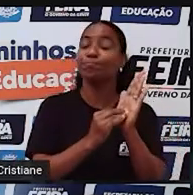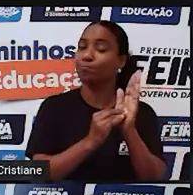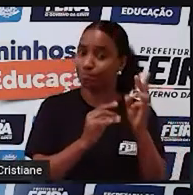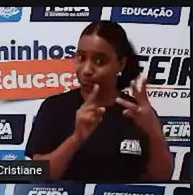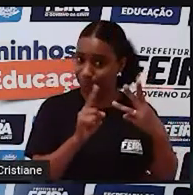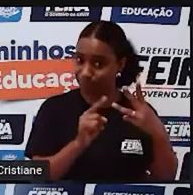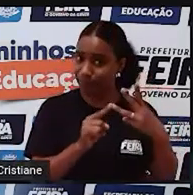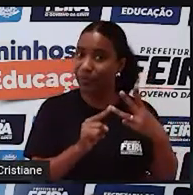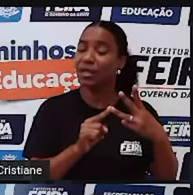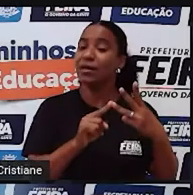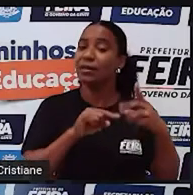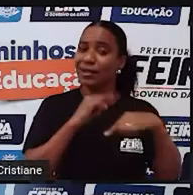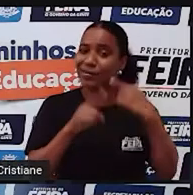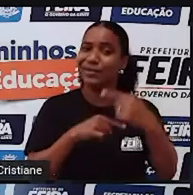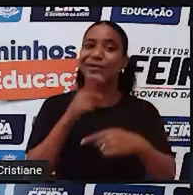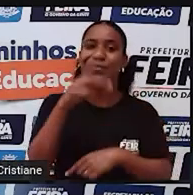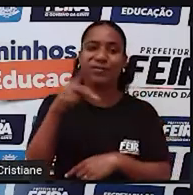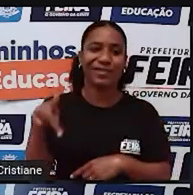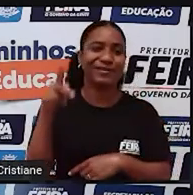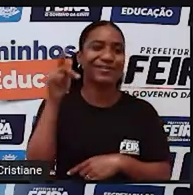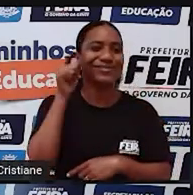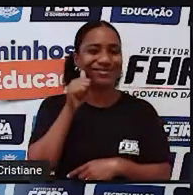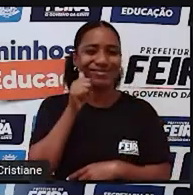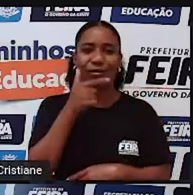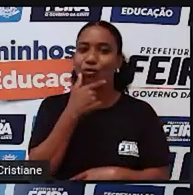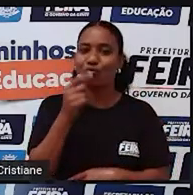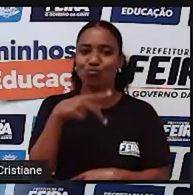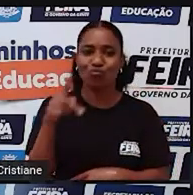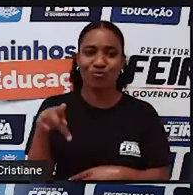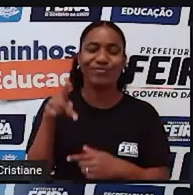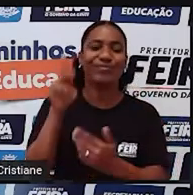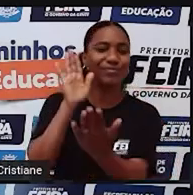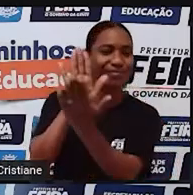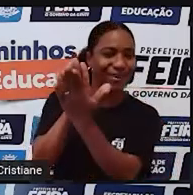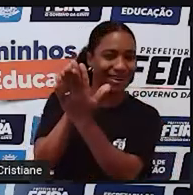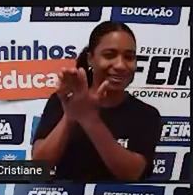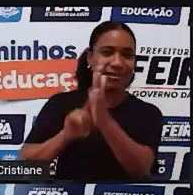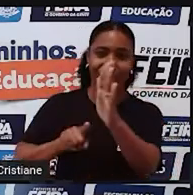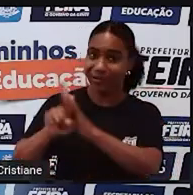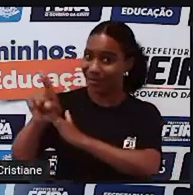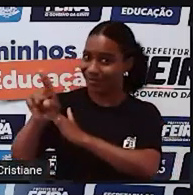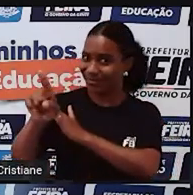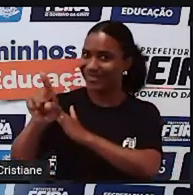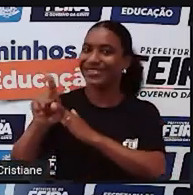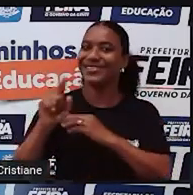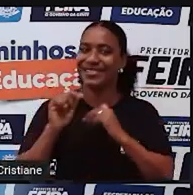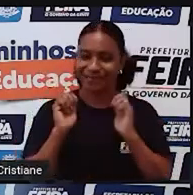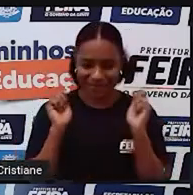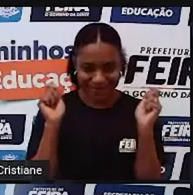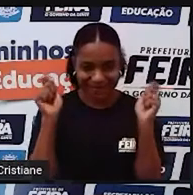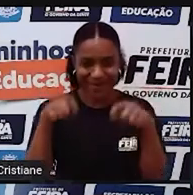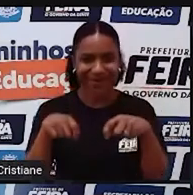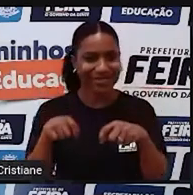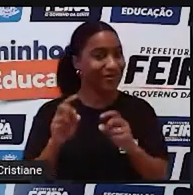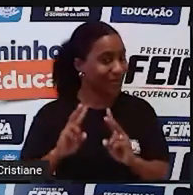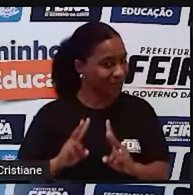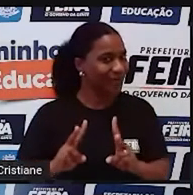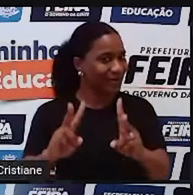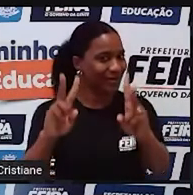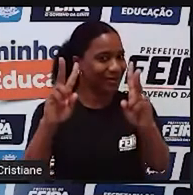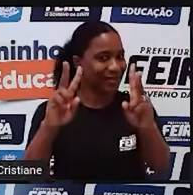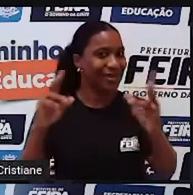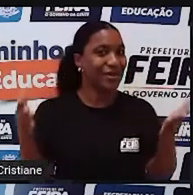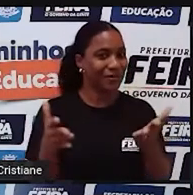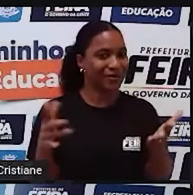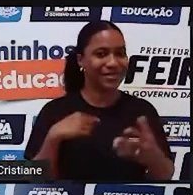primeira oportunidade com seu professor ou sua professora da escola. Ok? Vamos seguir adiante juntos, gente. Hoje é dia